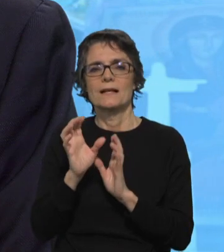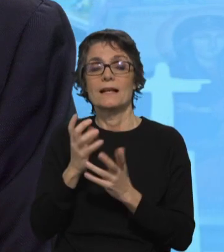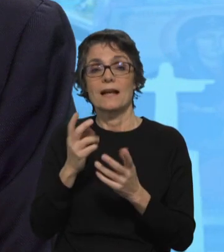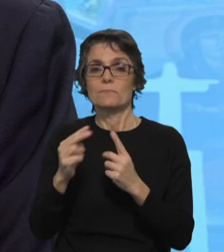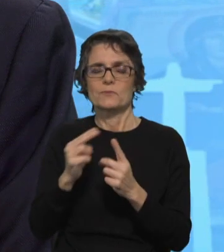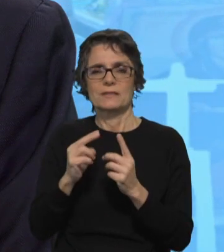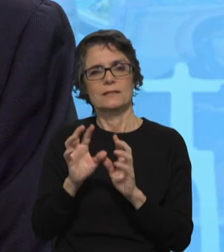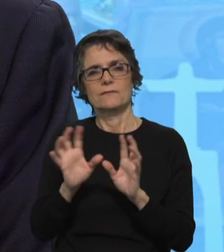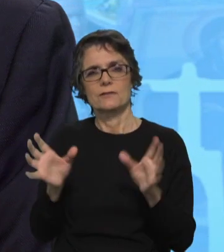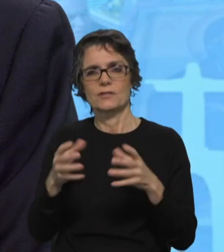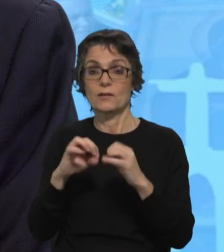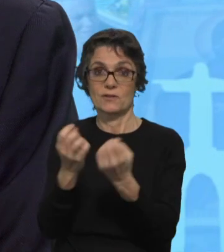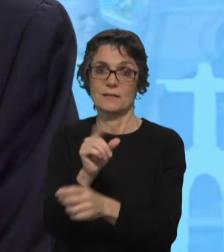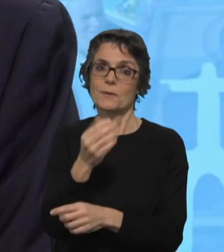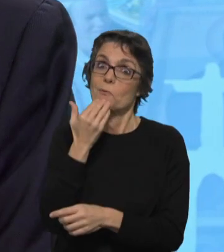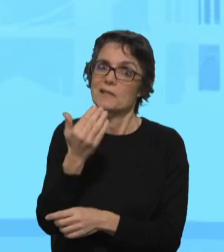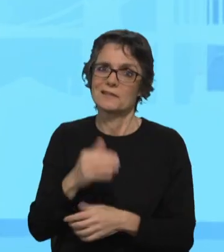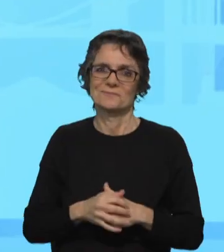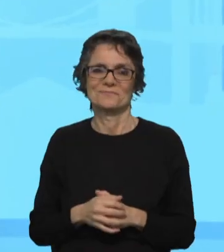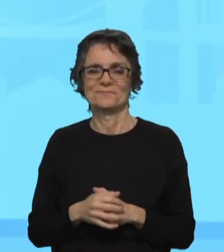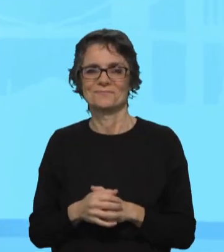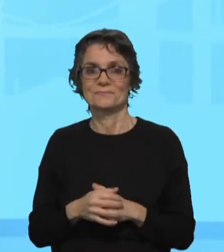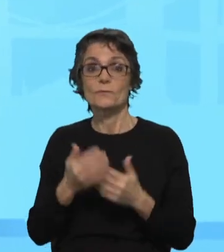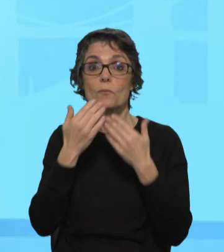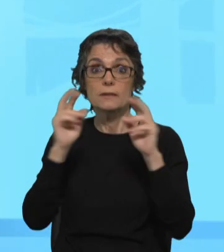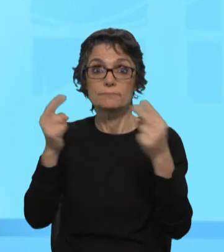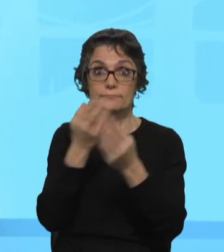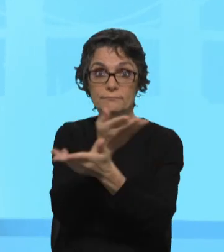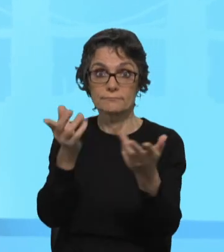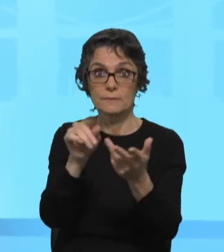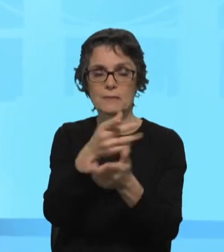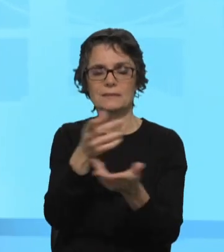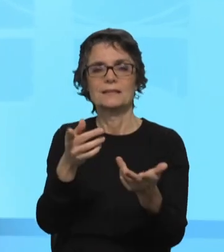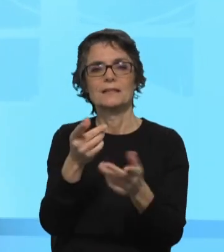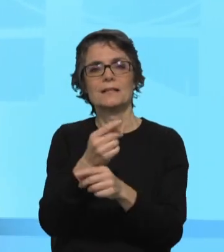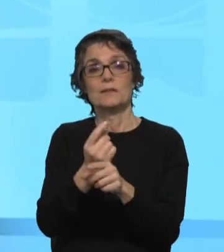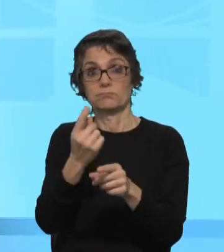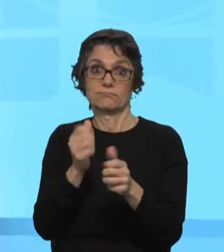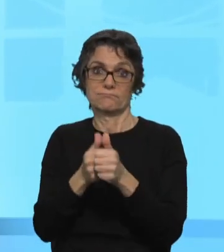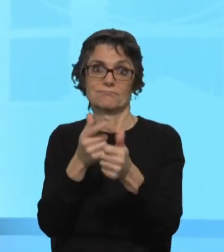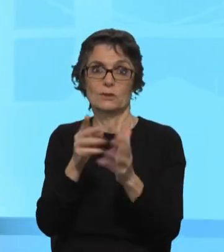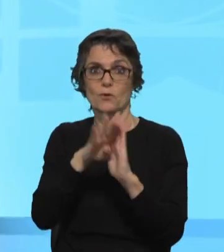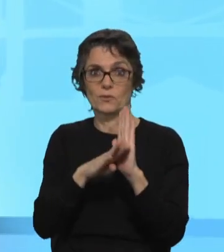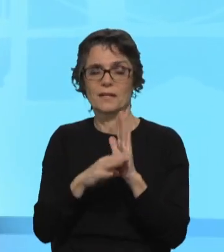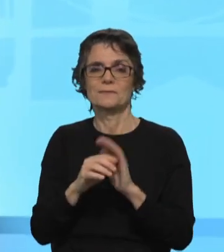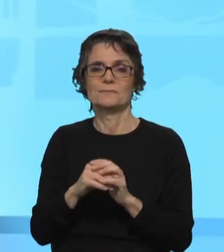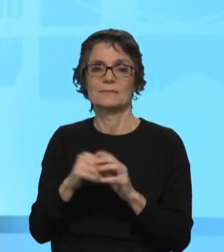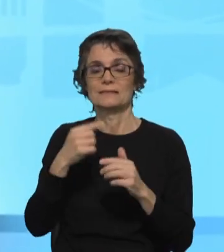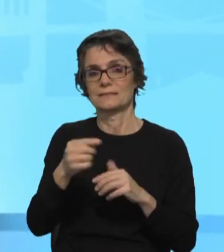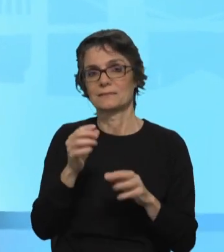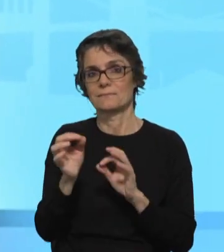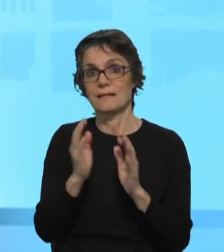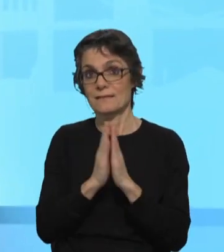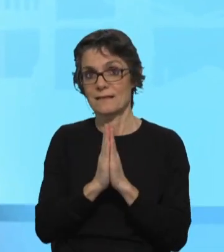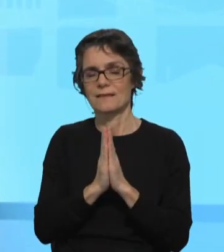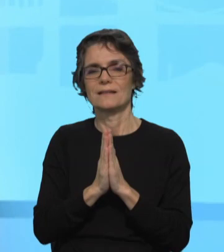mas também à sociedade. Muitíssimo obrigada. Obrigada a si também por ter estado connosco a olhar para a Semana Santa, para esta